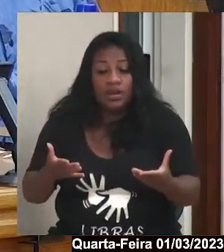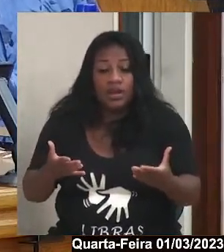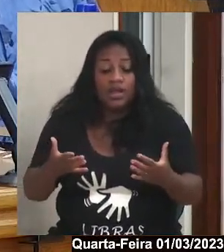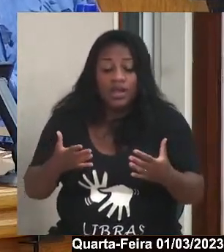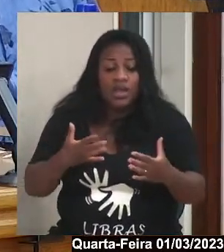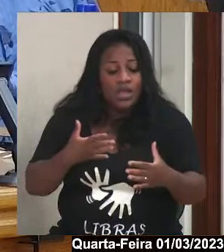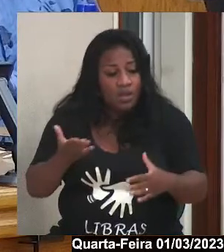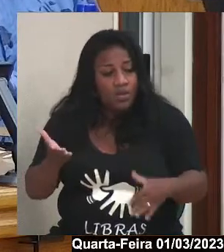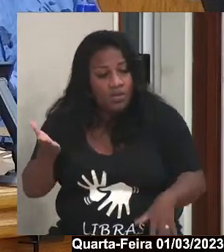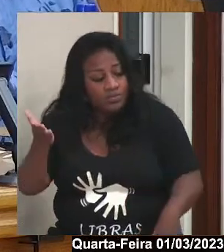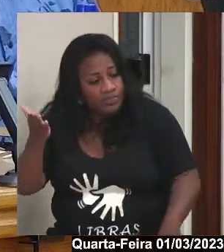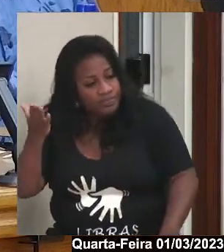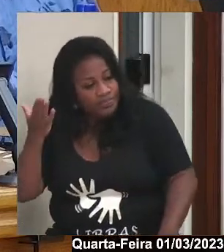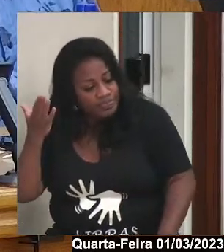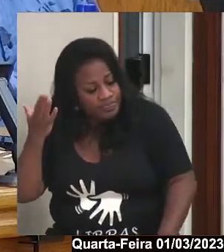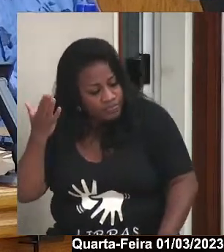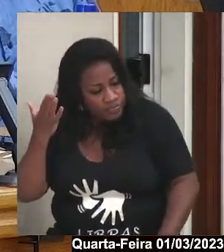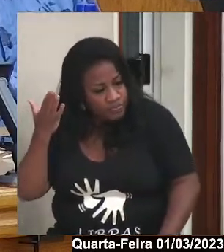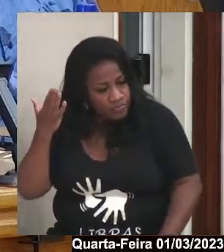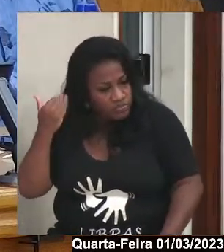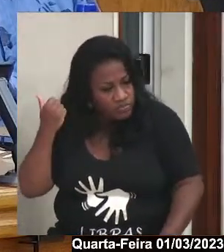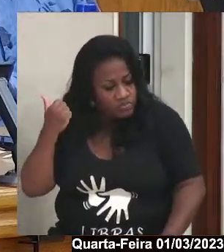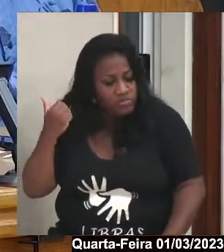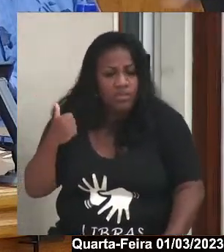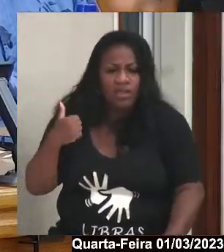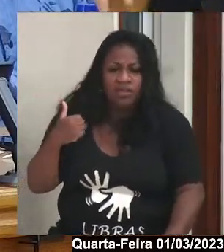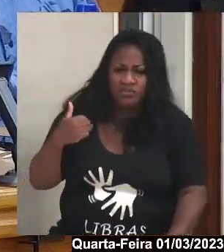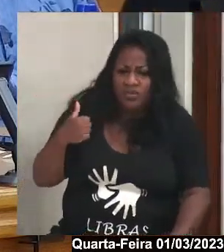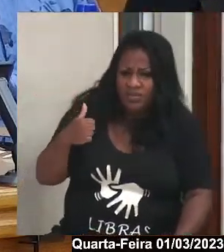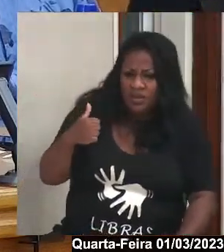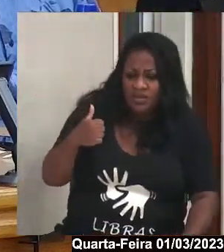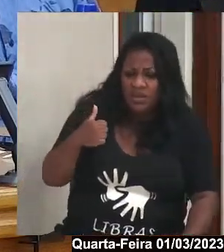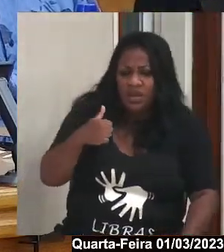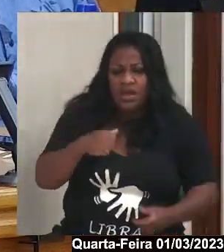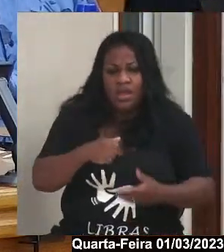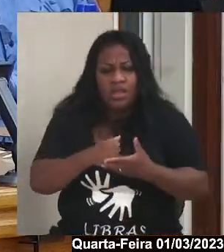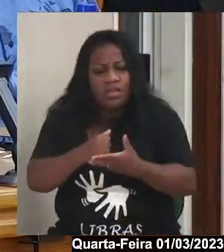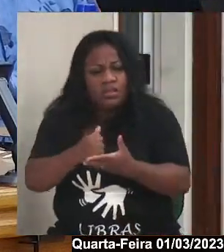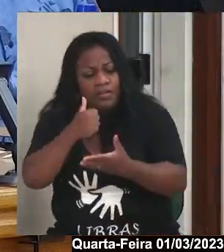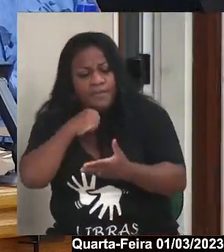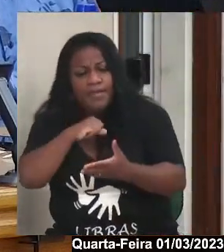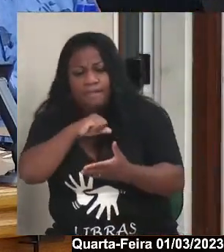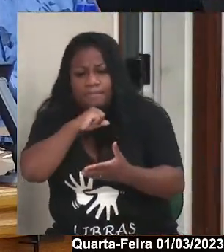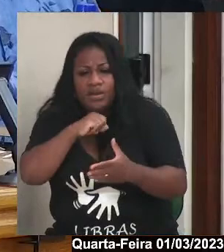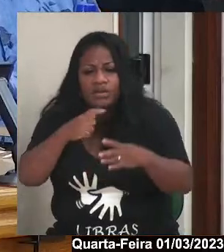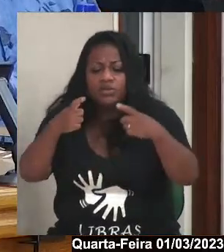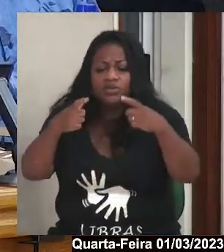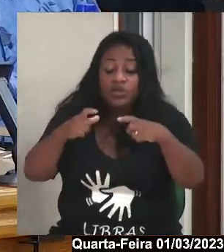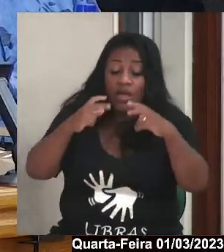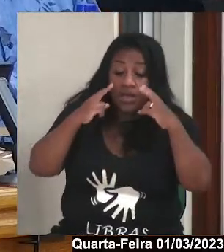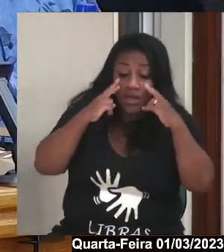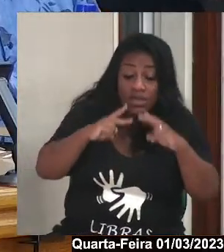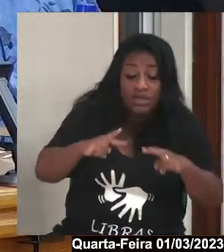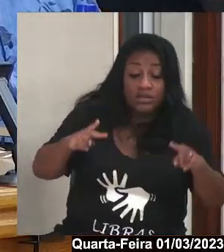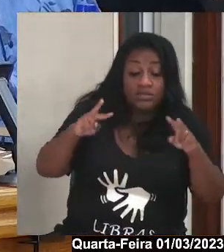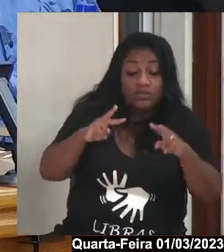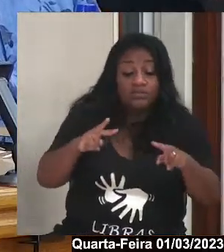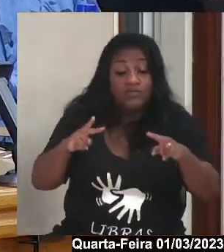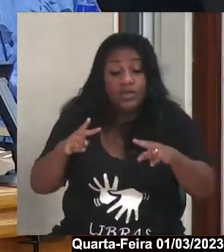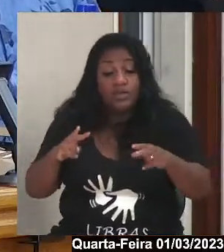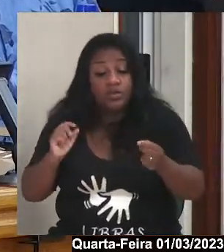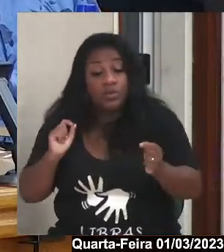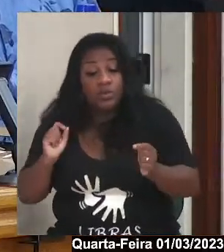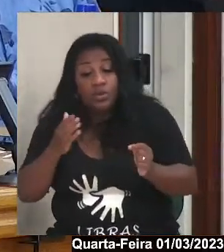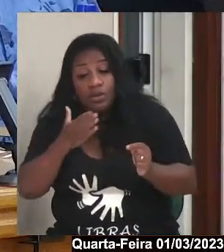até usava muito isso na minha campanha, o senhor Jesus, não sei se o senhor se lembra, mas eu costumava dizer que eu já vi tentar e não conseguir, mas eu